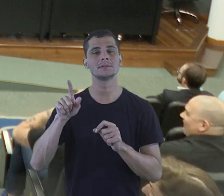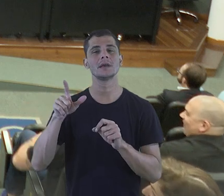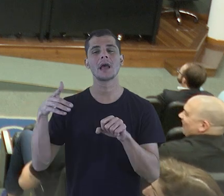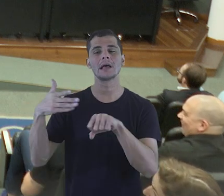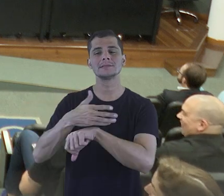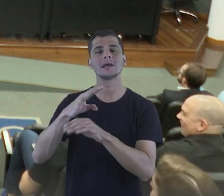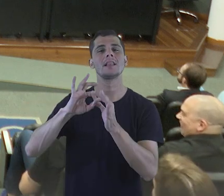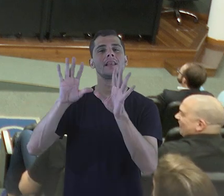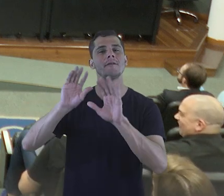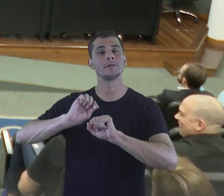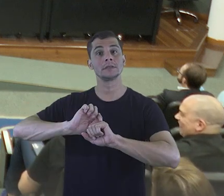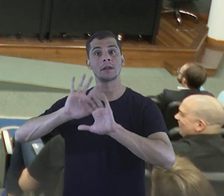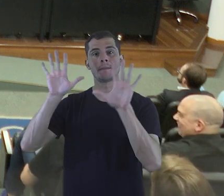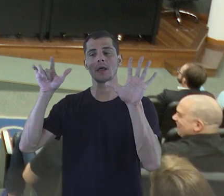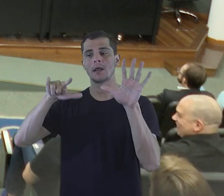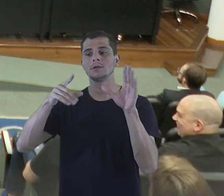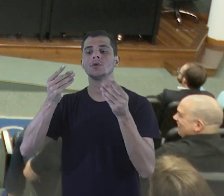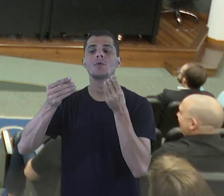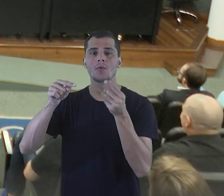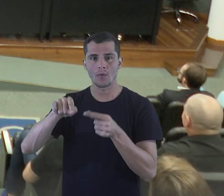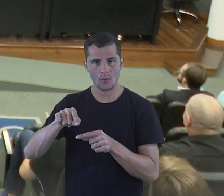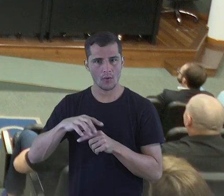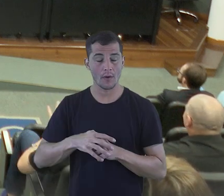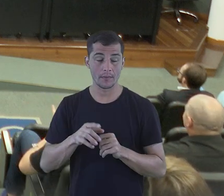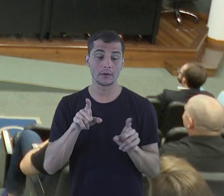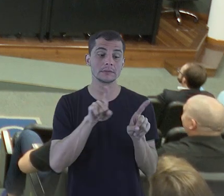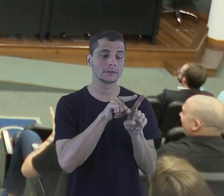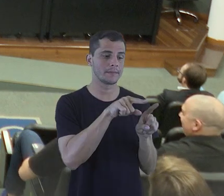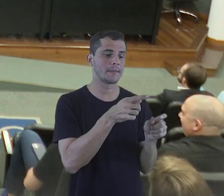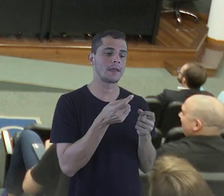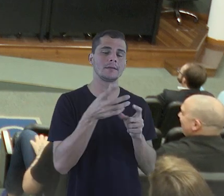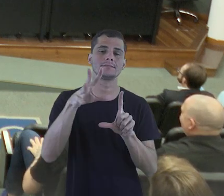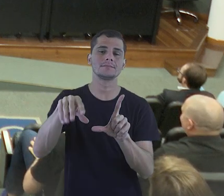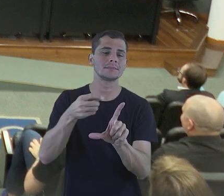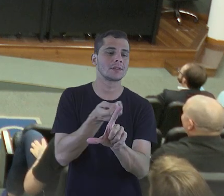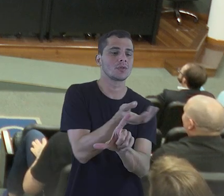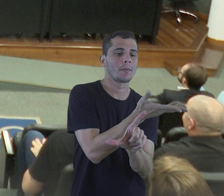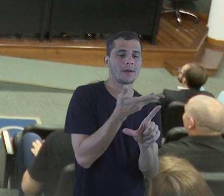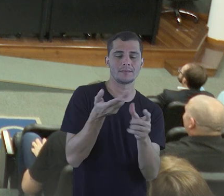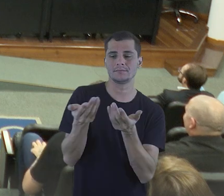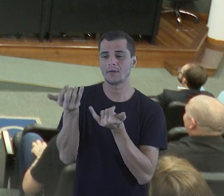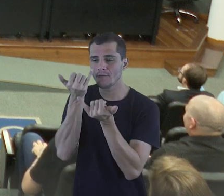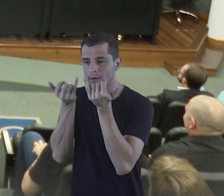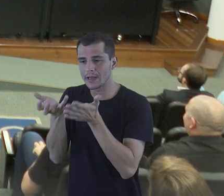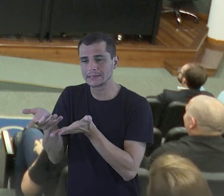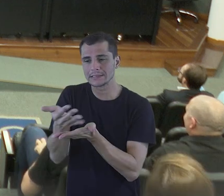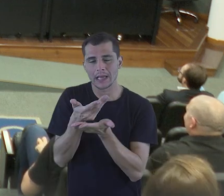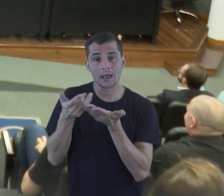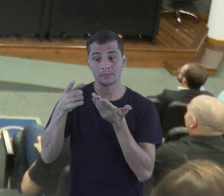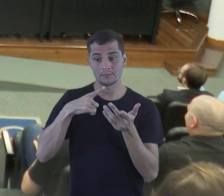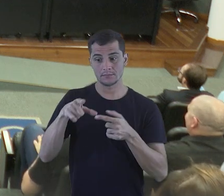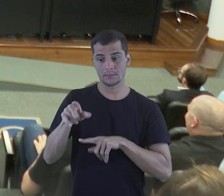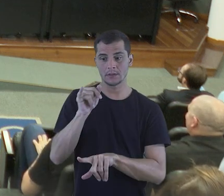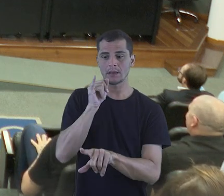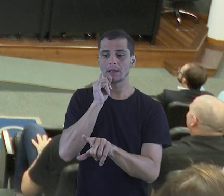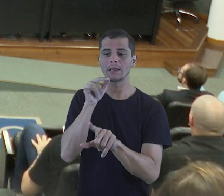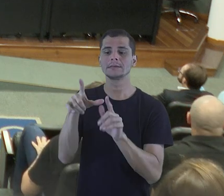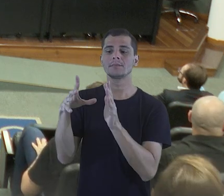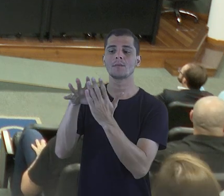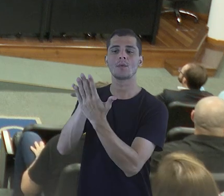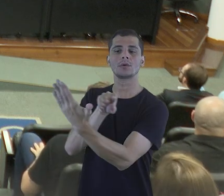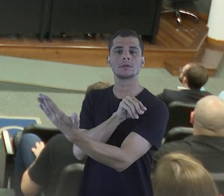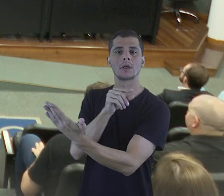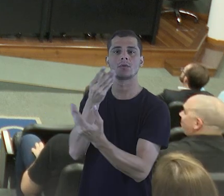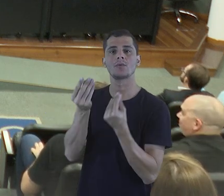transparência e livre acesso etc e tal aqui compartilhamento de dados então aqui você tem todos os exemplos de